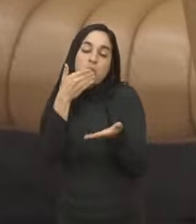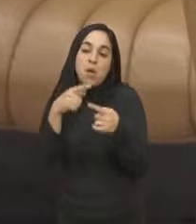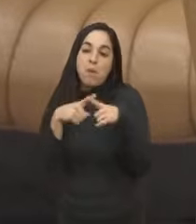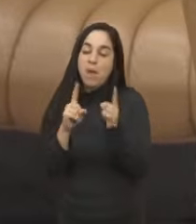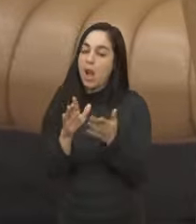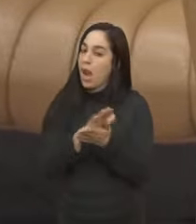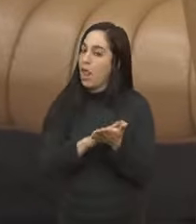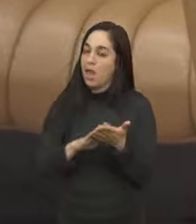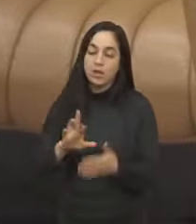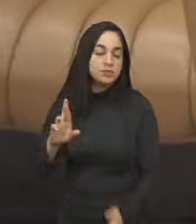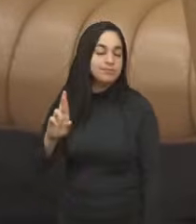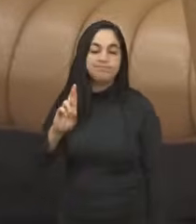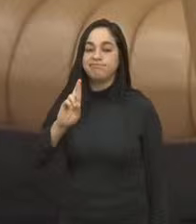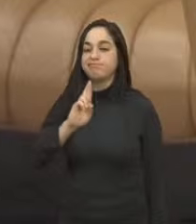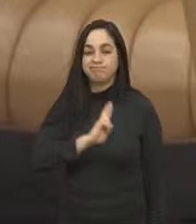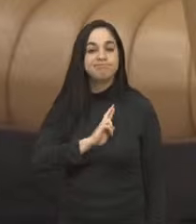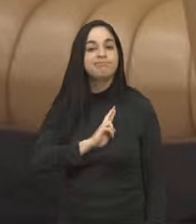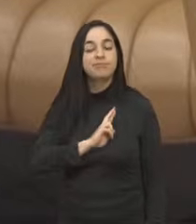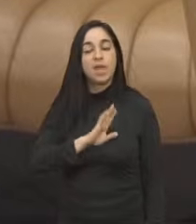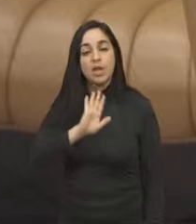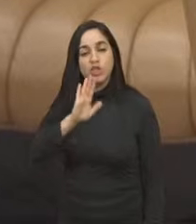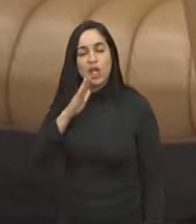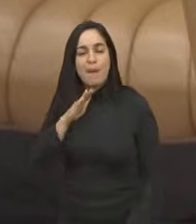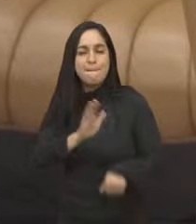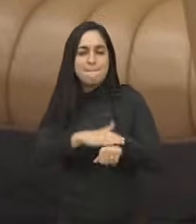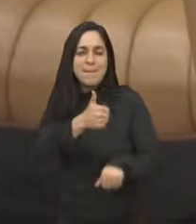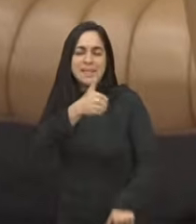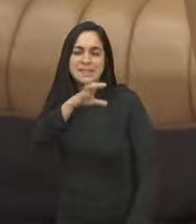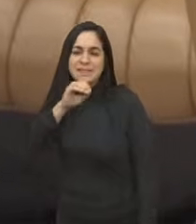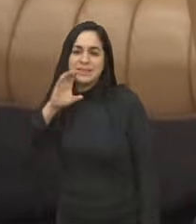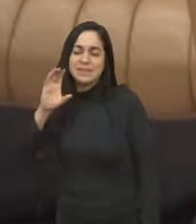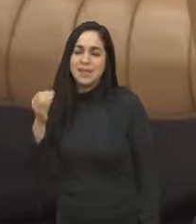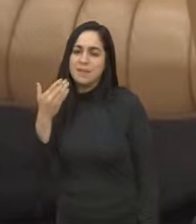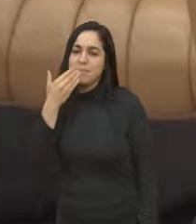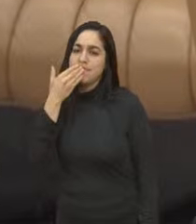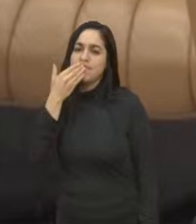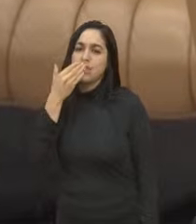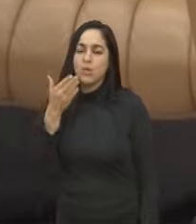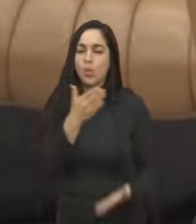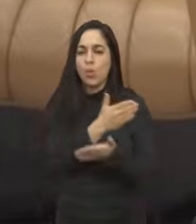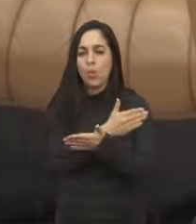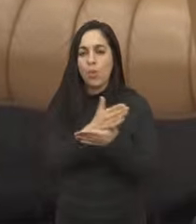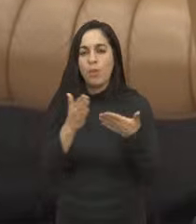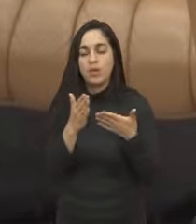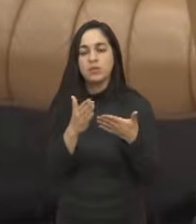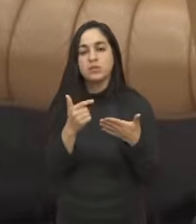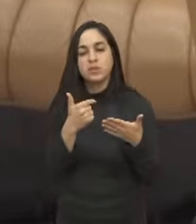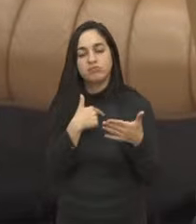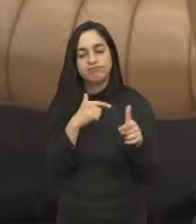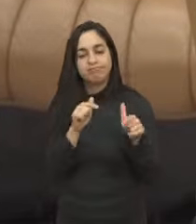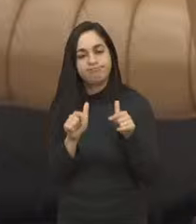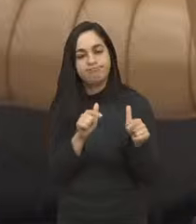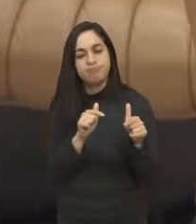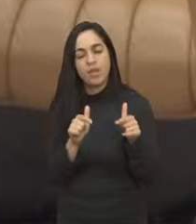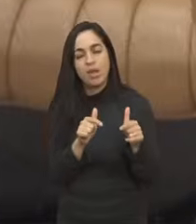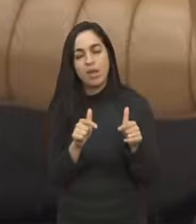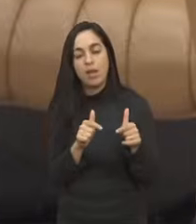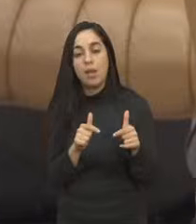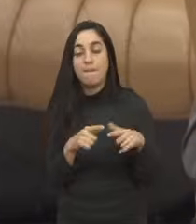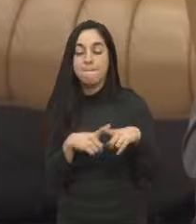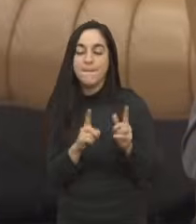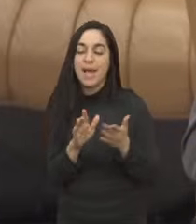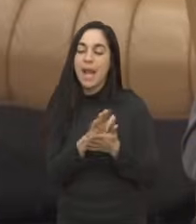não são respondidos. Já foram enviados mais de 100 ofícios desde o início do mandato e até agora nenhum